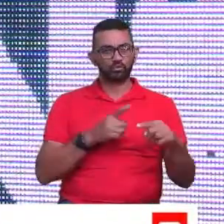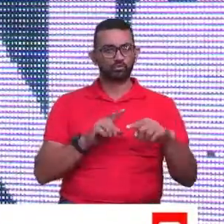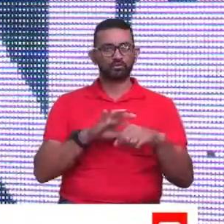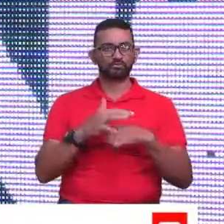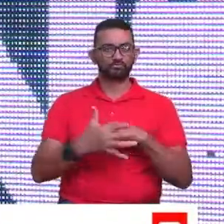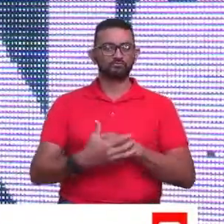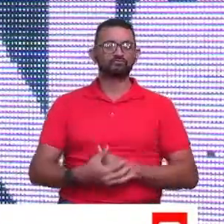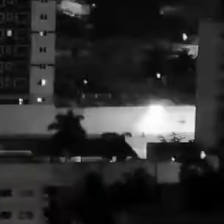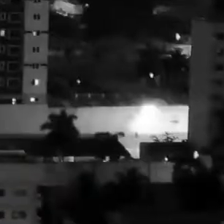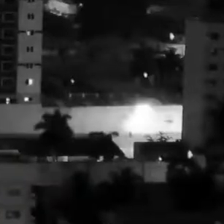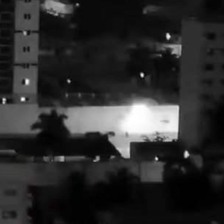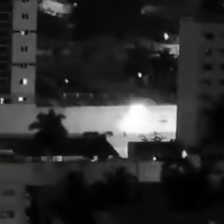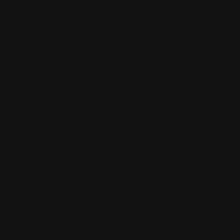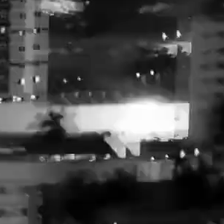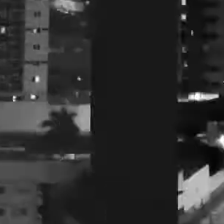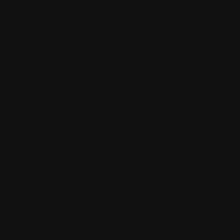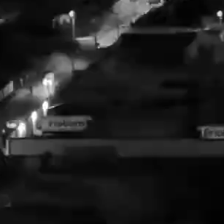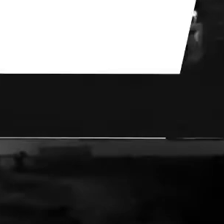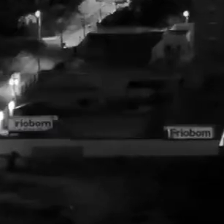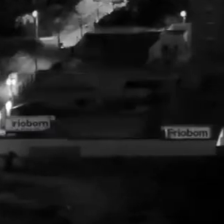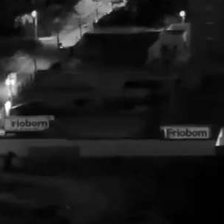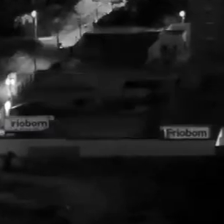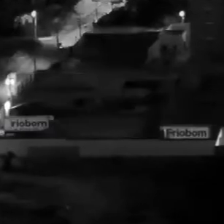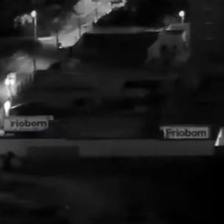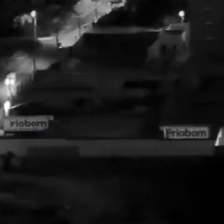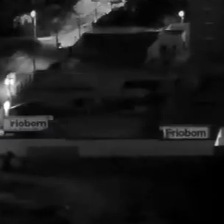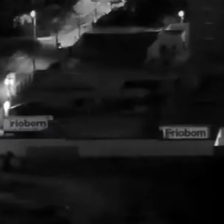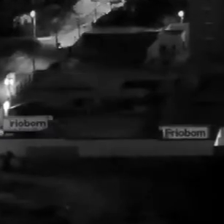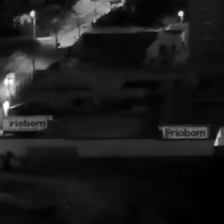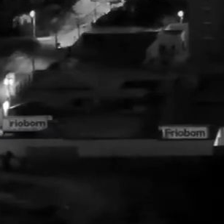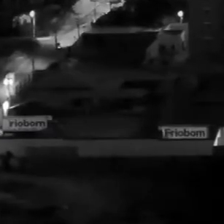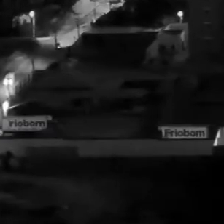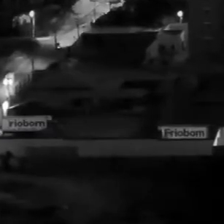vacinação contra o vídeo 19 são mais